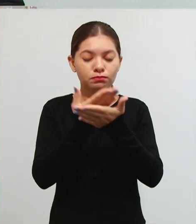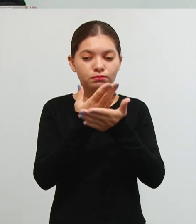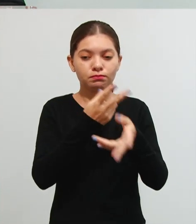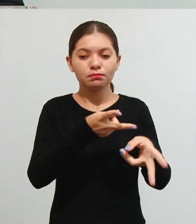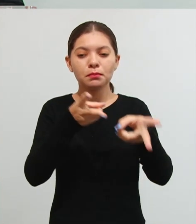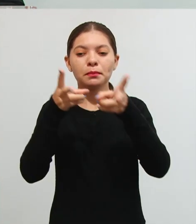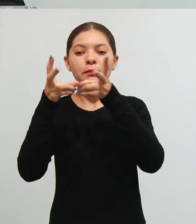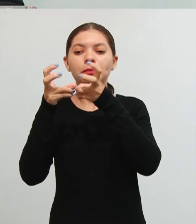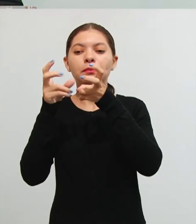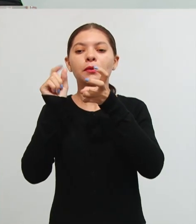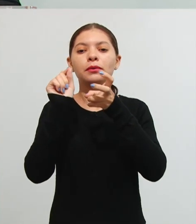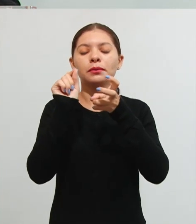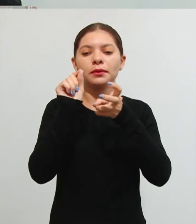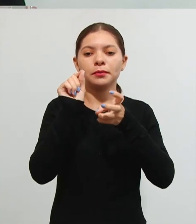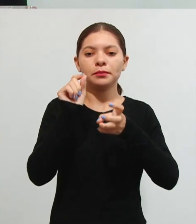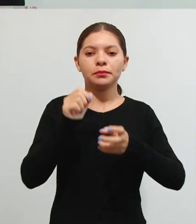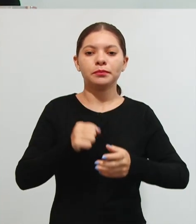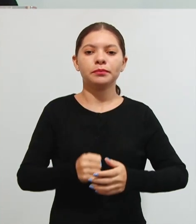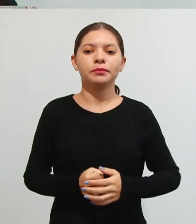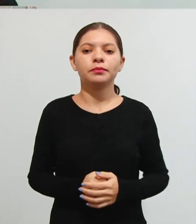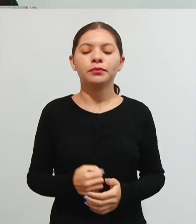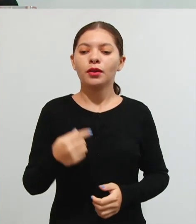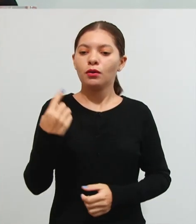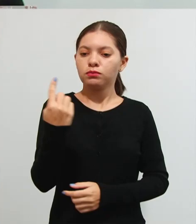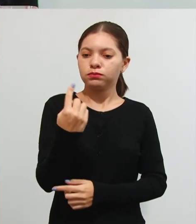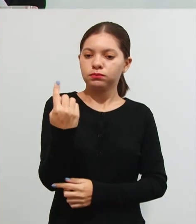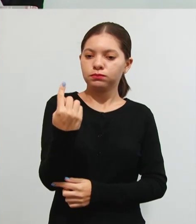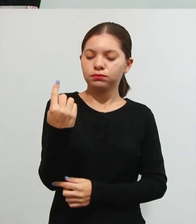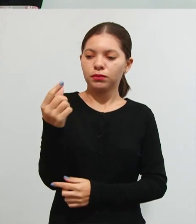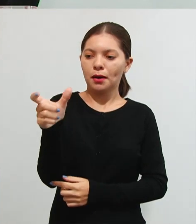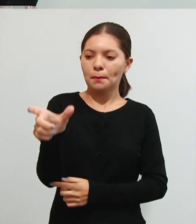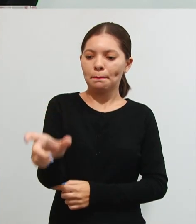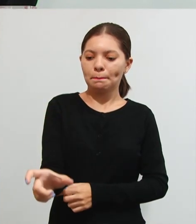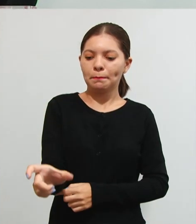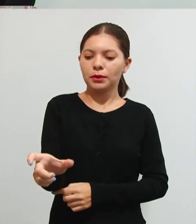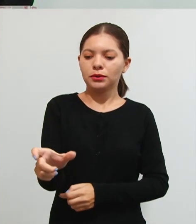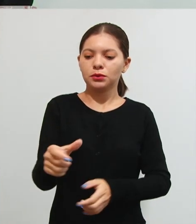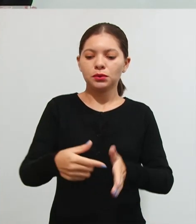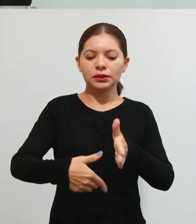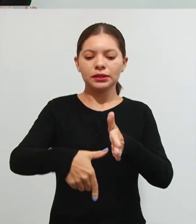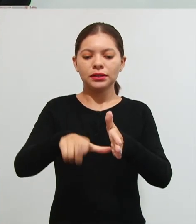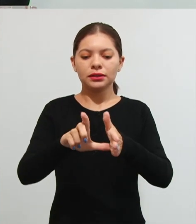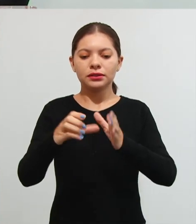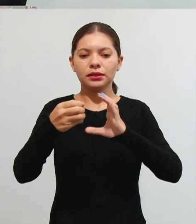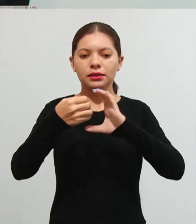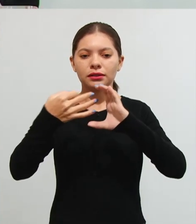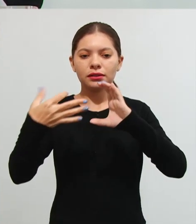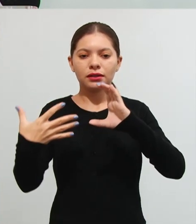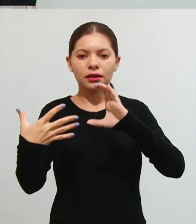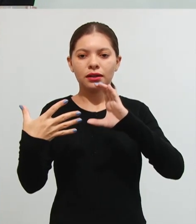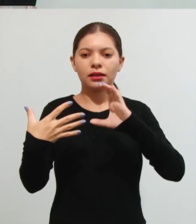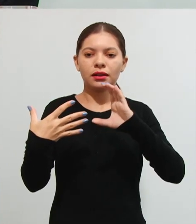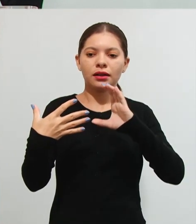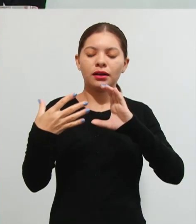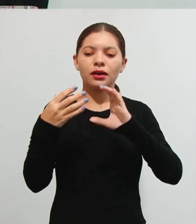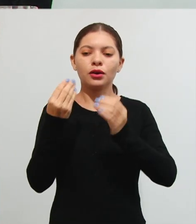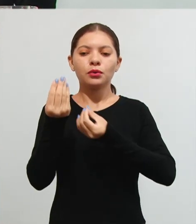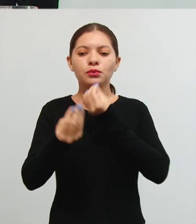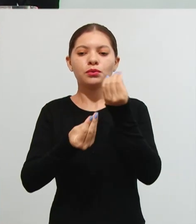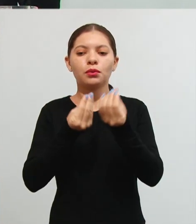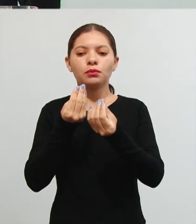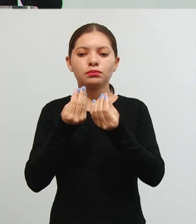né, que um indivíduo que era classificado antes com TEA, né, com